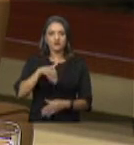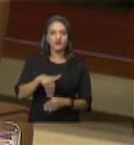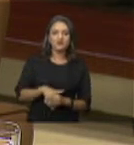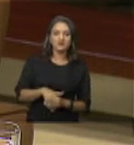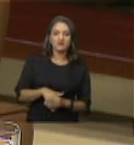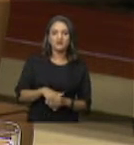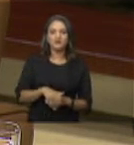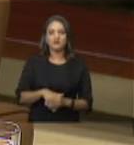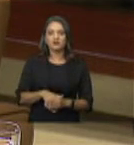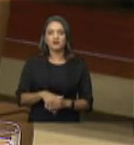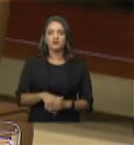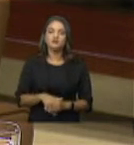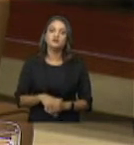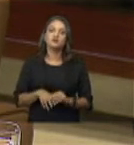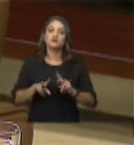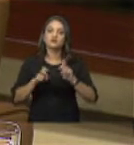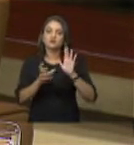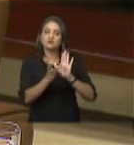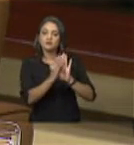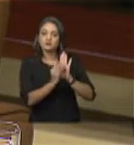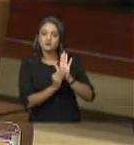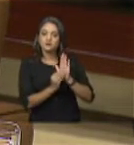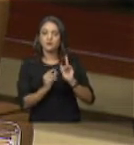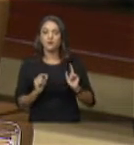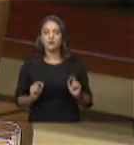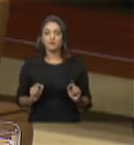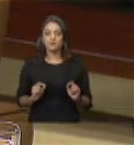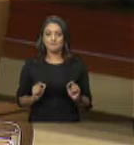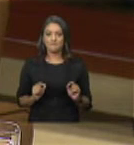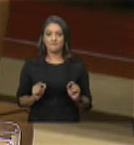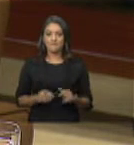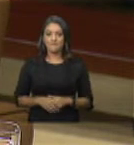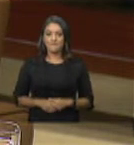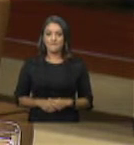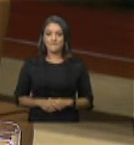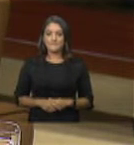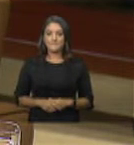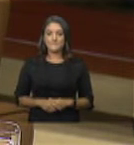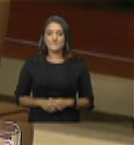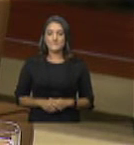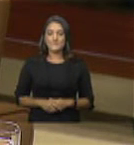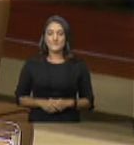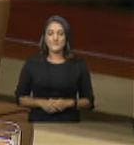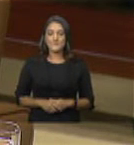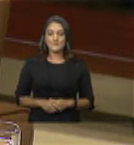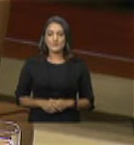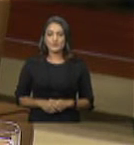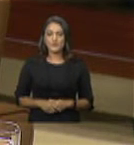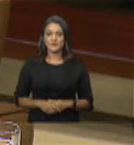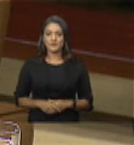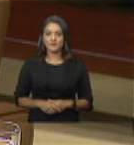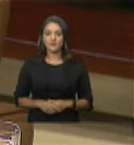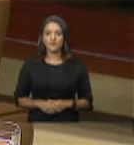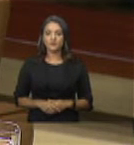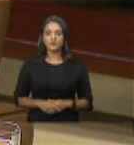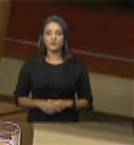quanto ao mérito aonde ou seja neste voto dizendo melhor